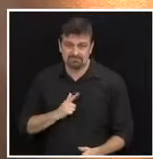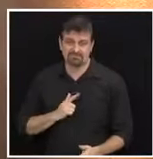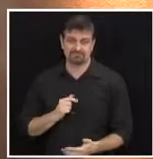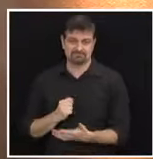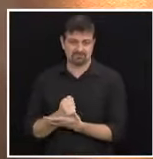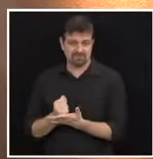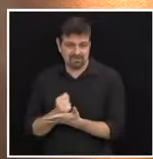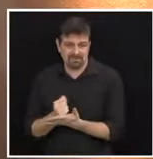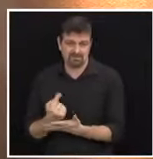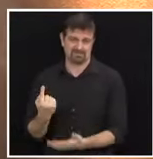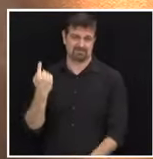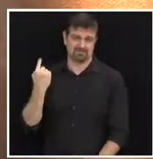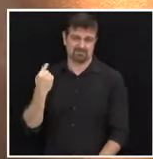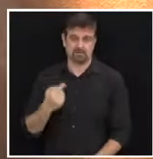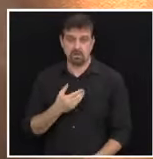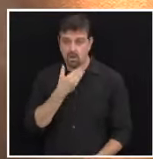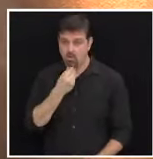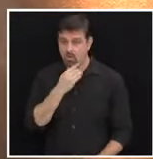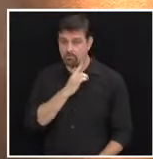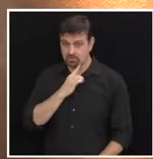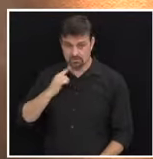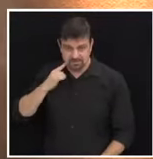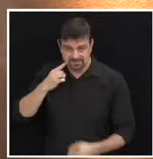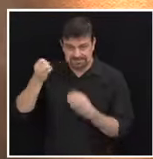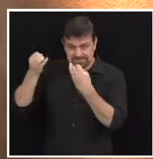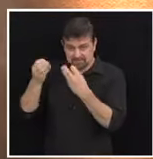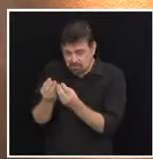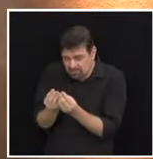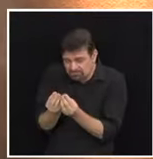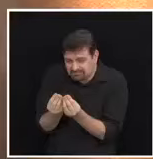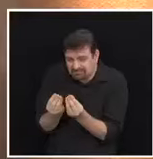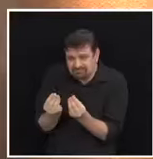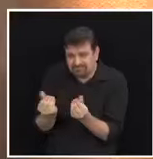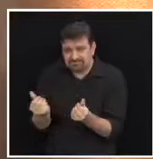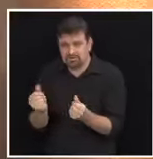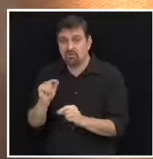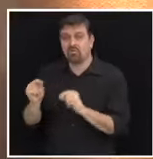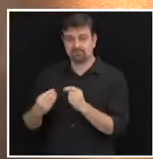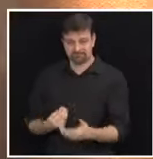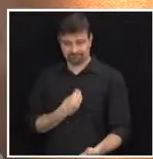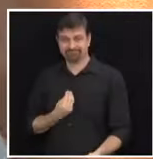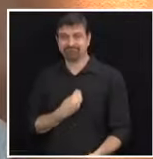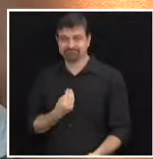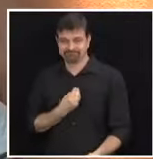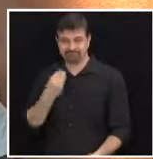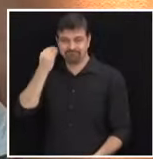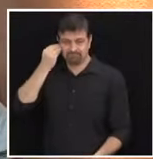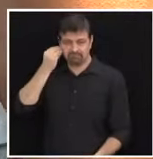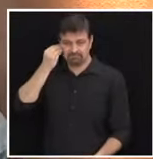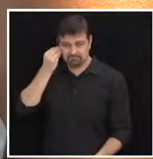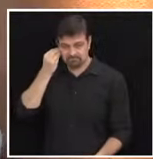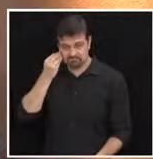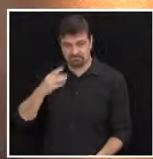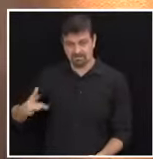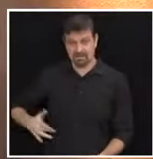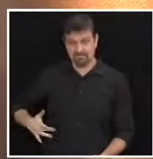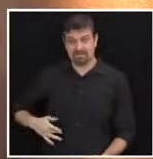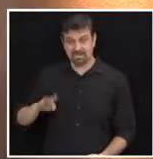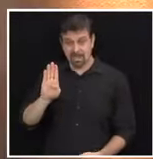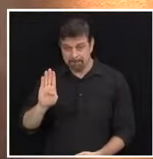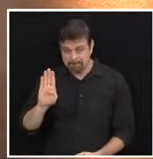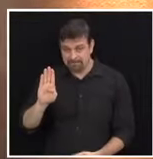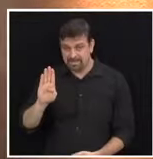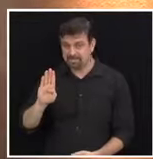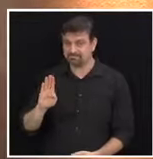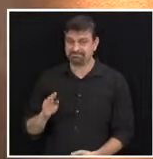o senhor Donizete explicou bastante detalhadamente o que ele passou. A hepatite B ainda não evoluiu